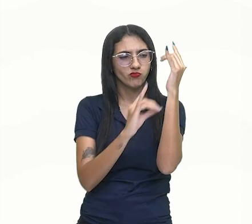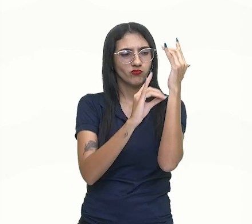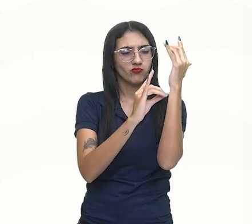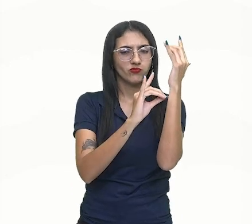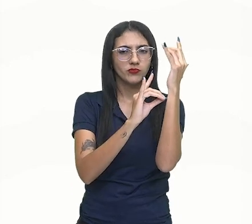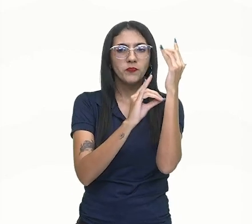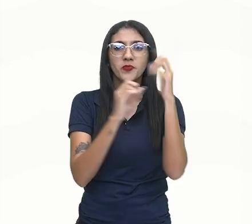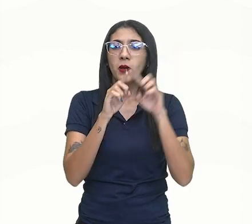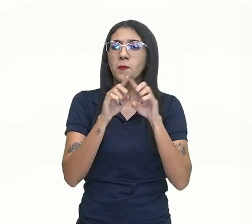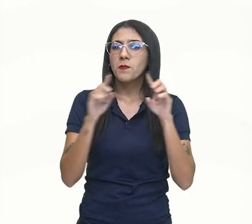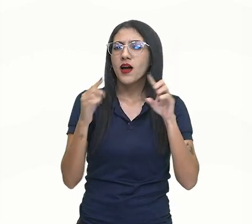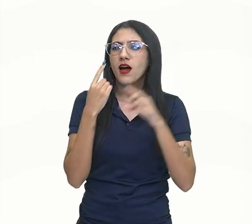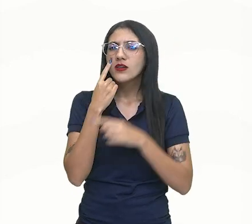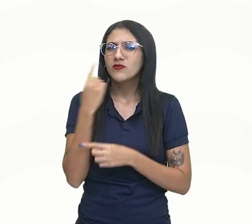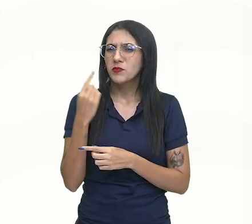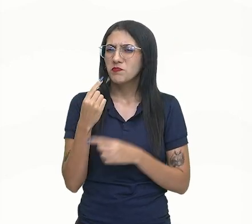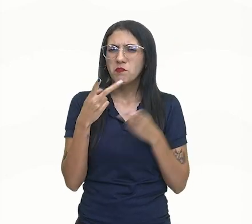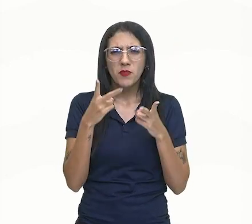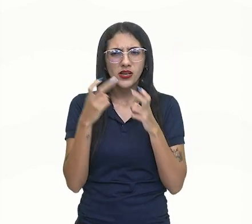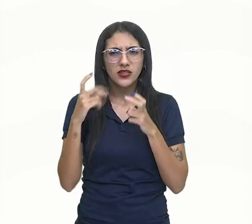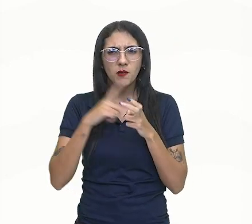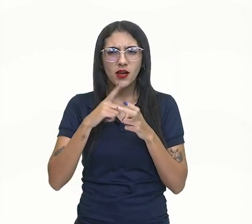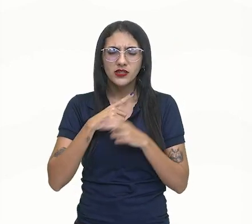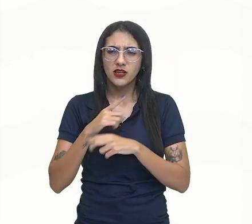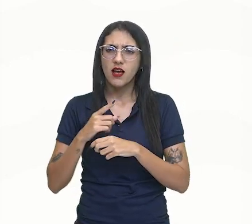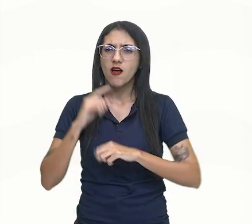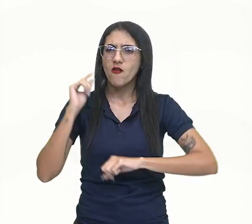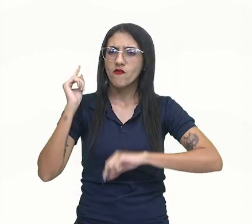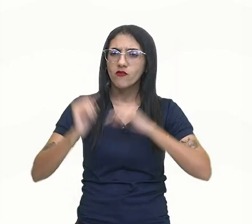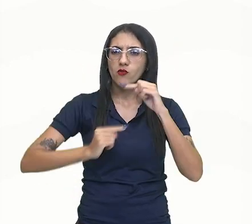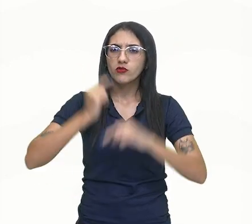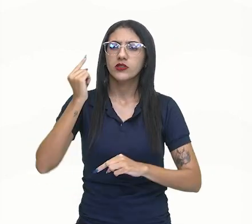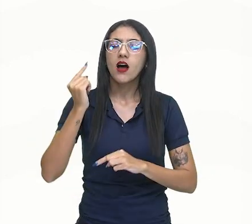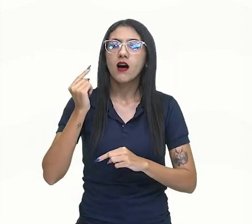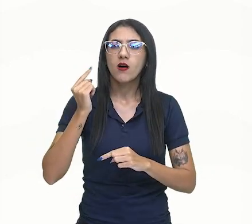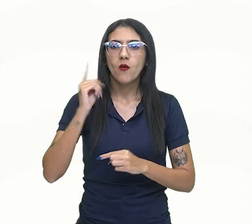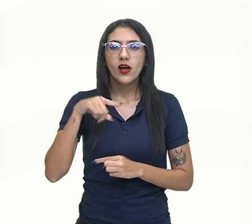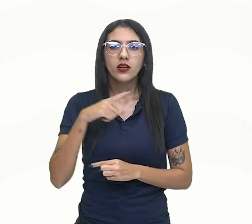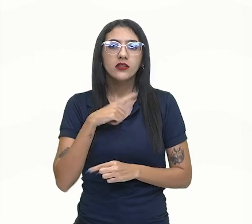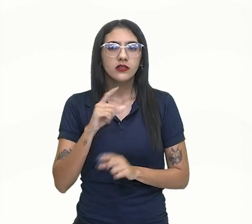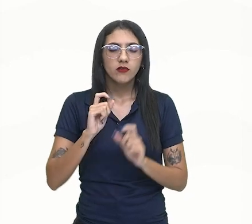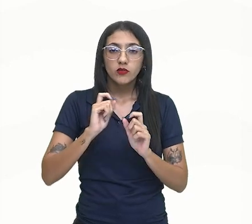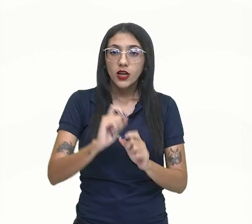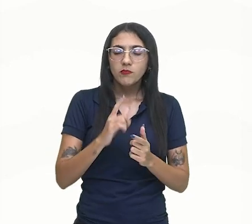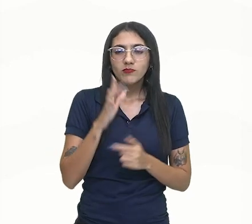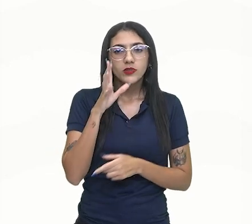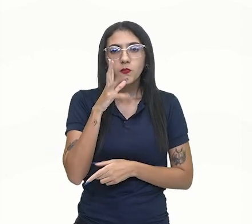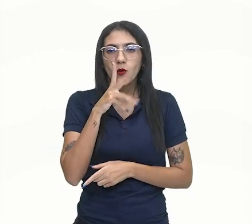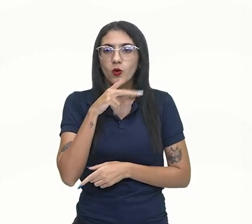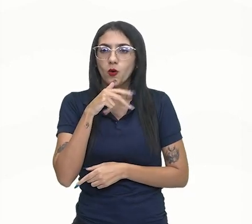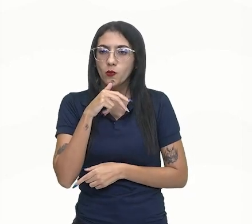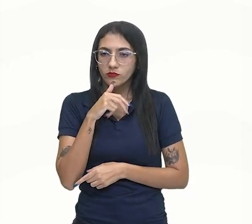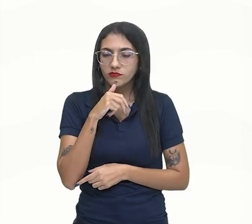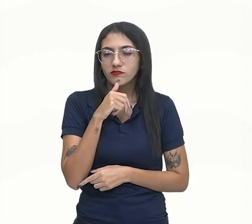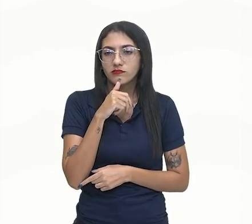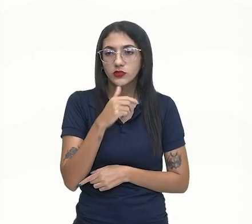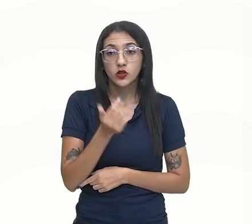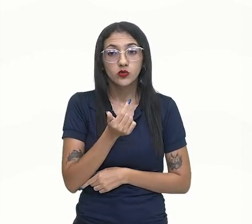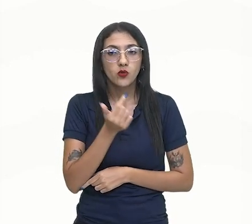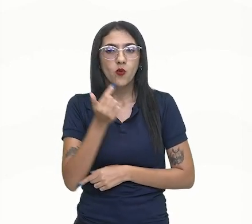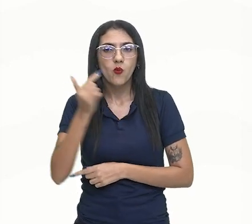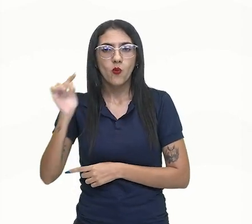Mas percebam que toda essa evolução aqui, ela foi a partir de indivíduos que